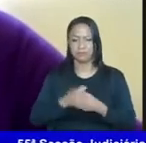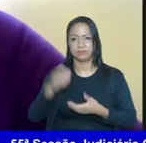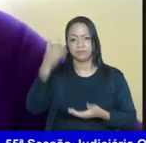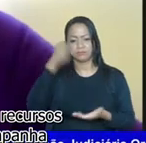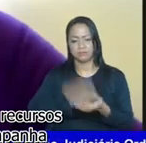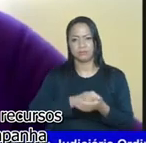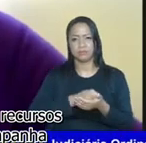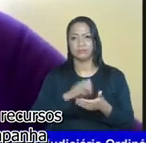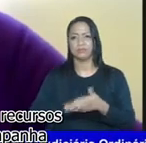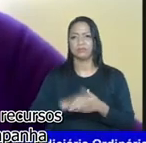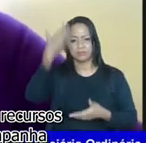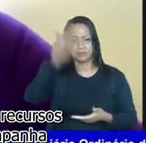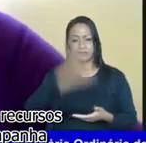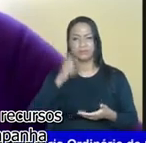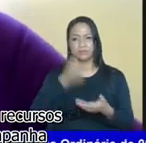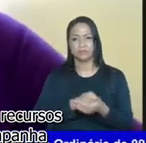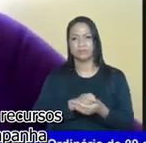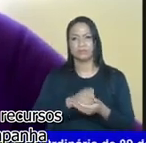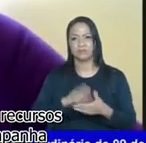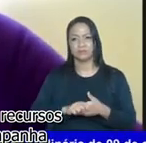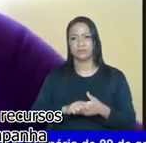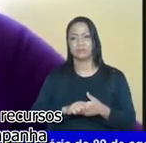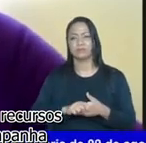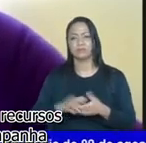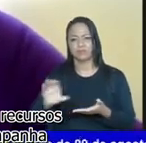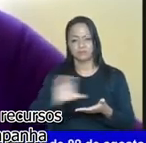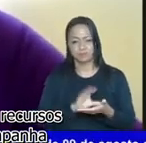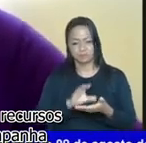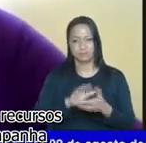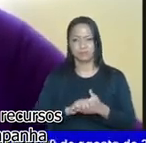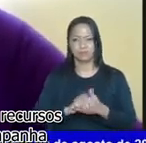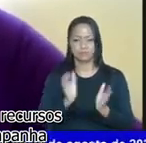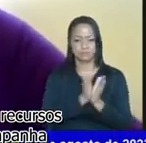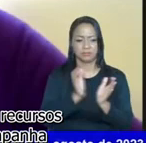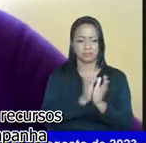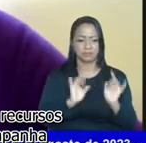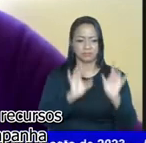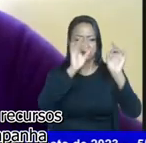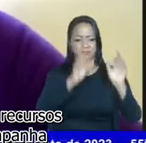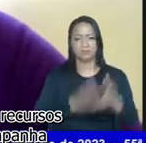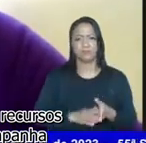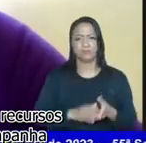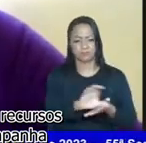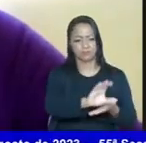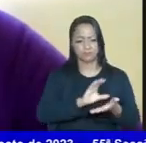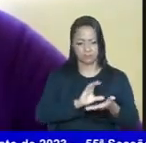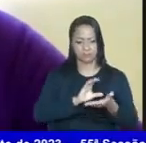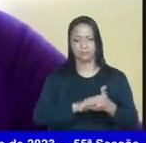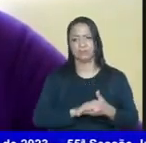despesas e da comprovação de gastos que foram realizados com recursos oriundos do Fundo Especial de Financiamento de